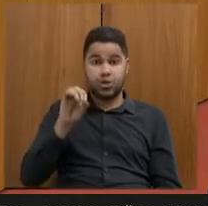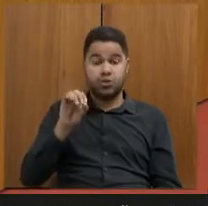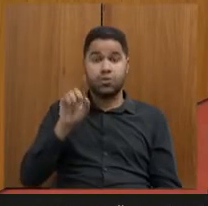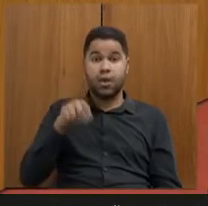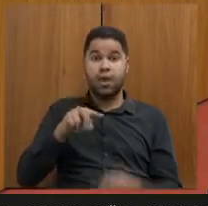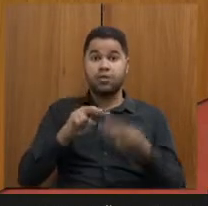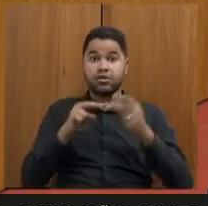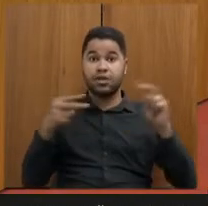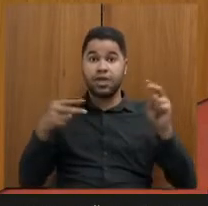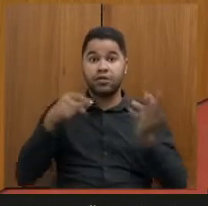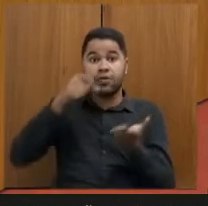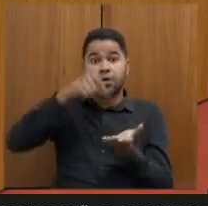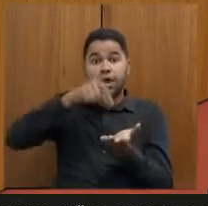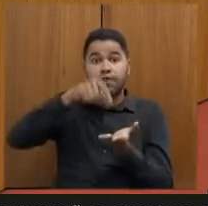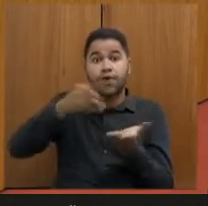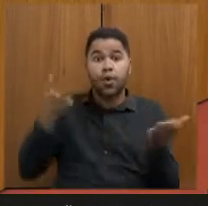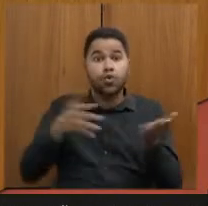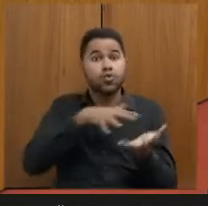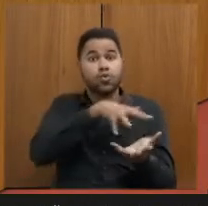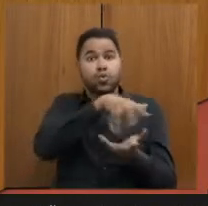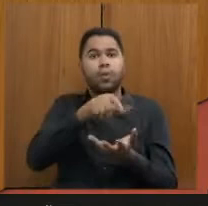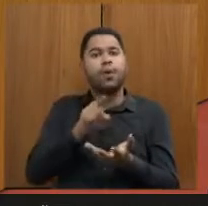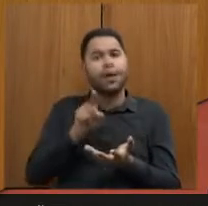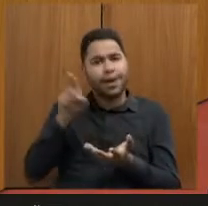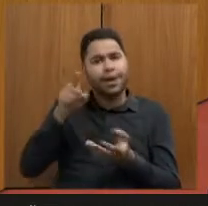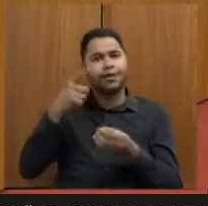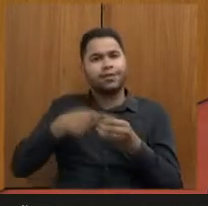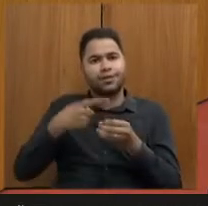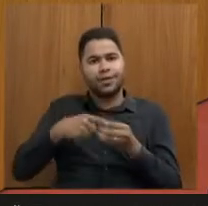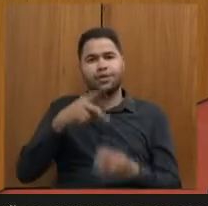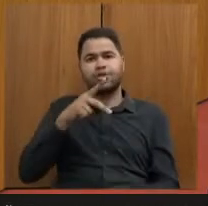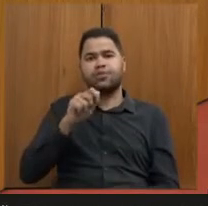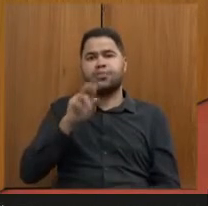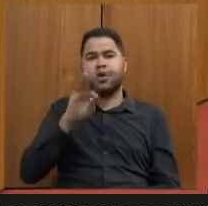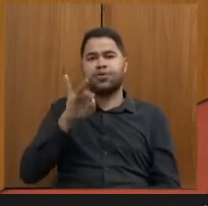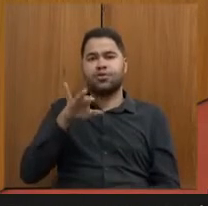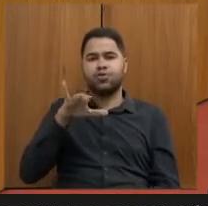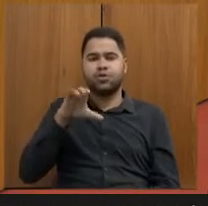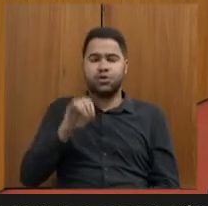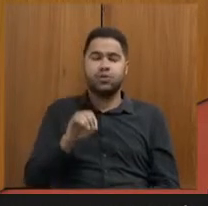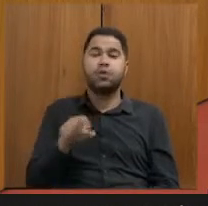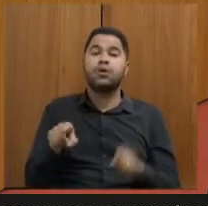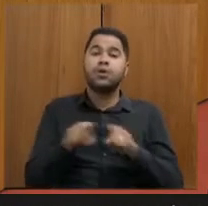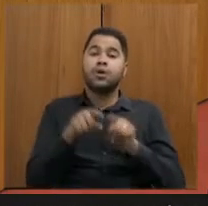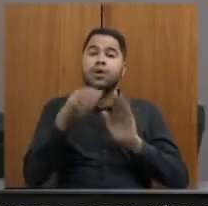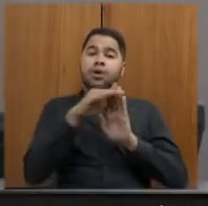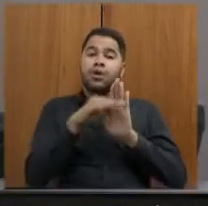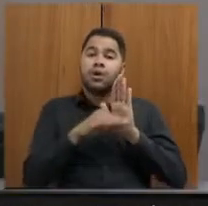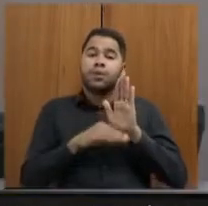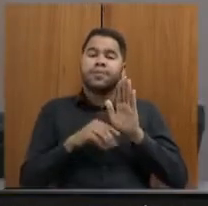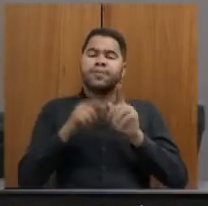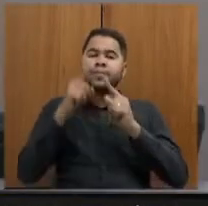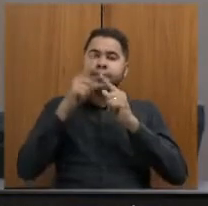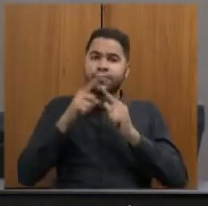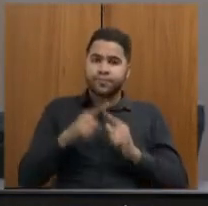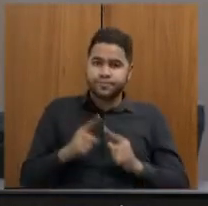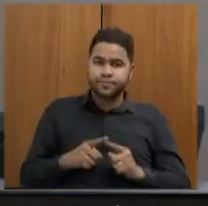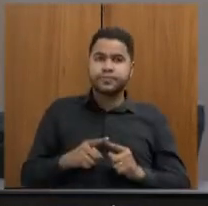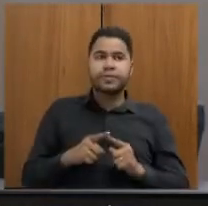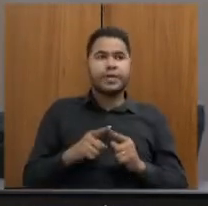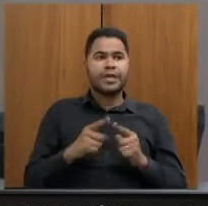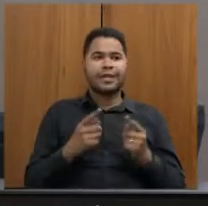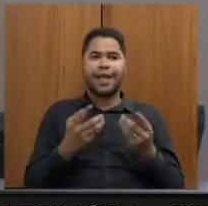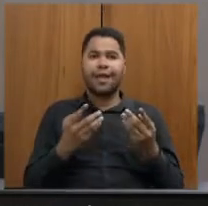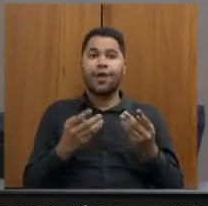genético de café que nós temos hoje no mundo tá lá em Patrocínio nós temos ainda levantamento de espécies vegetais ameaçadas